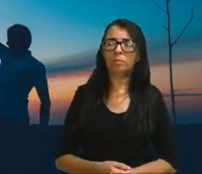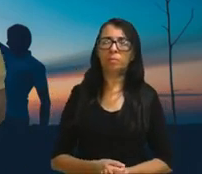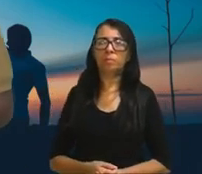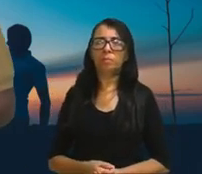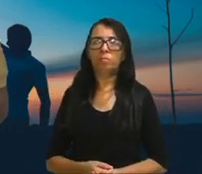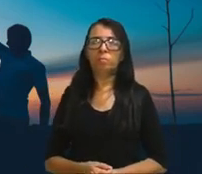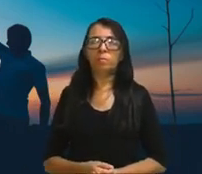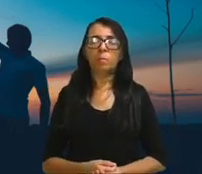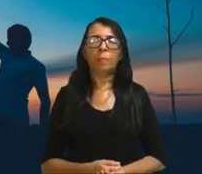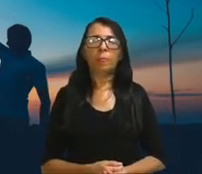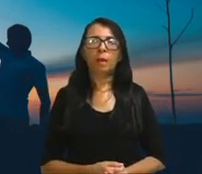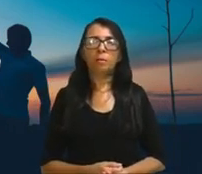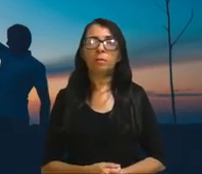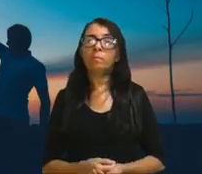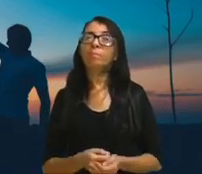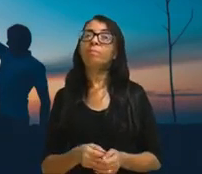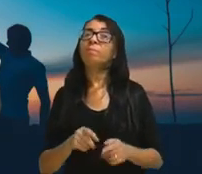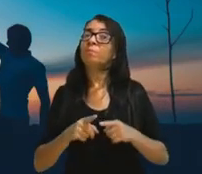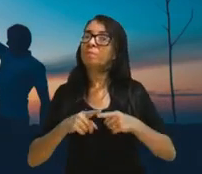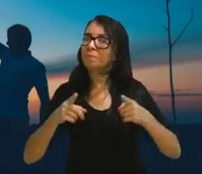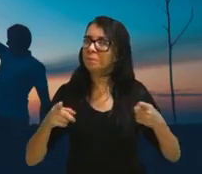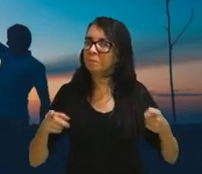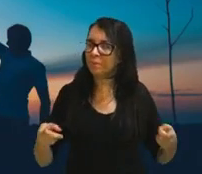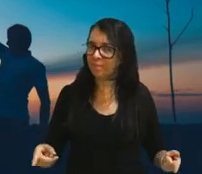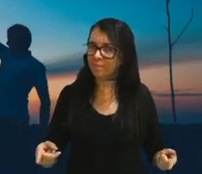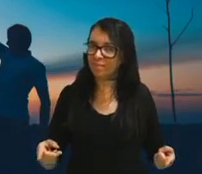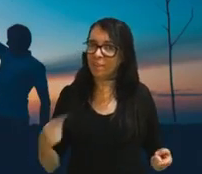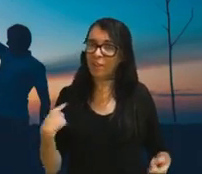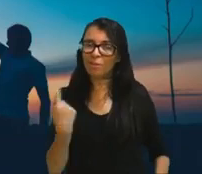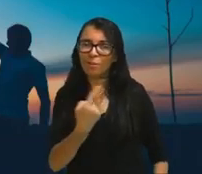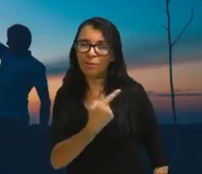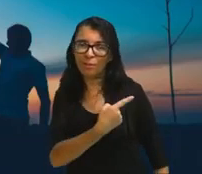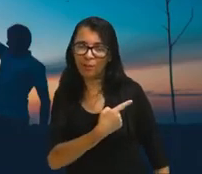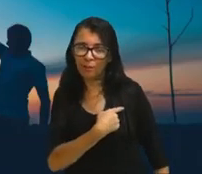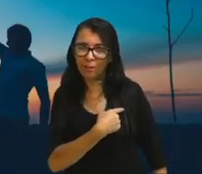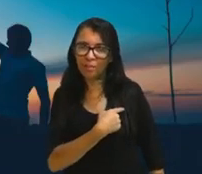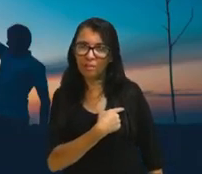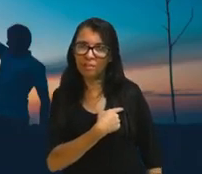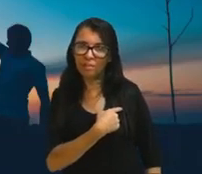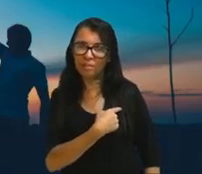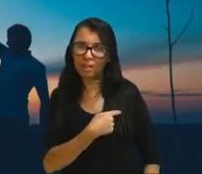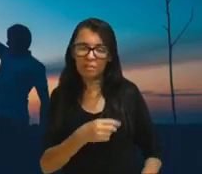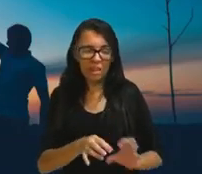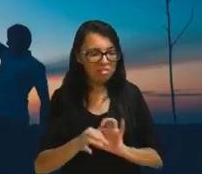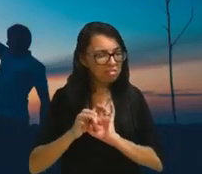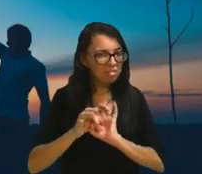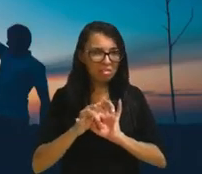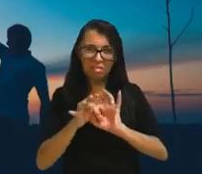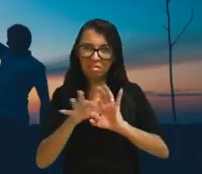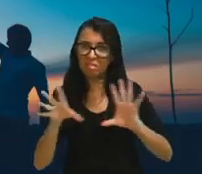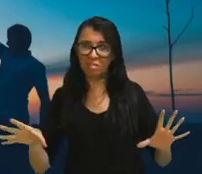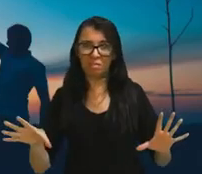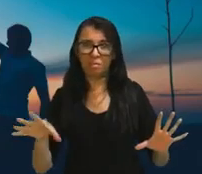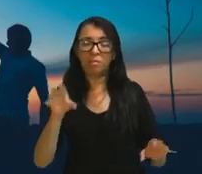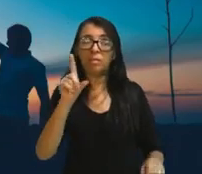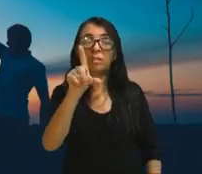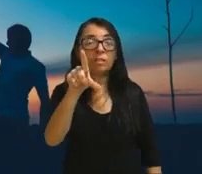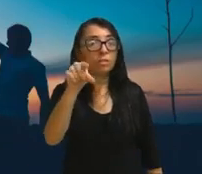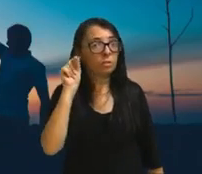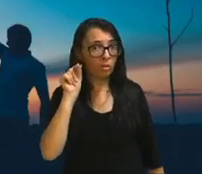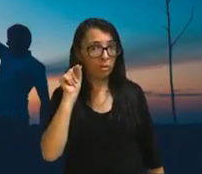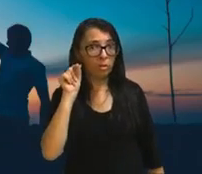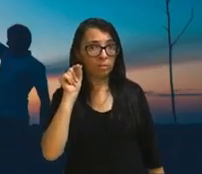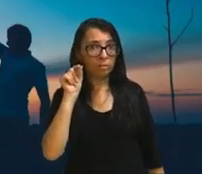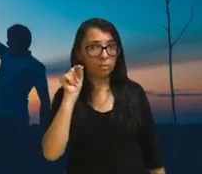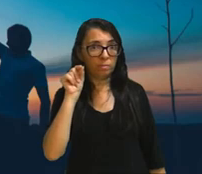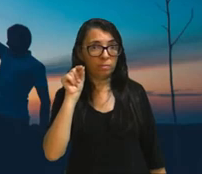você não tem como fundação do seu lar Deus, você está sendo como